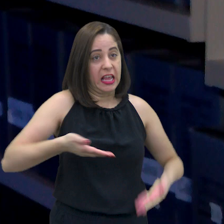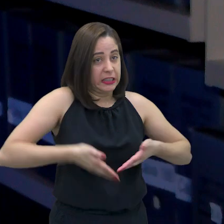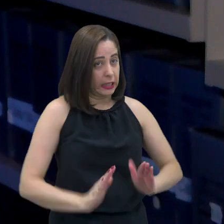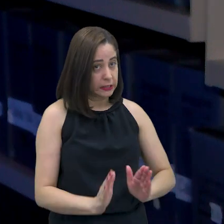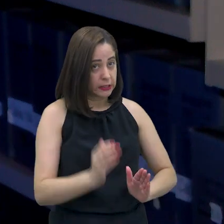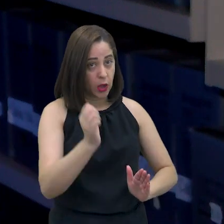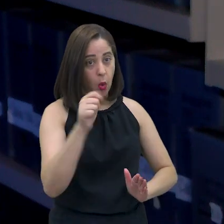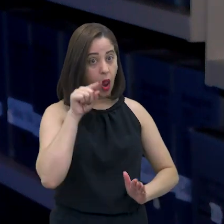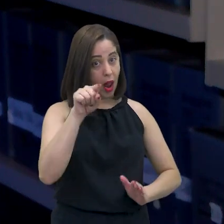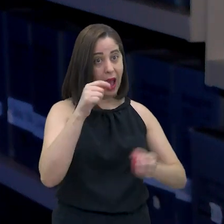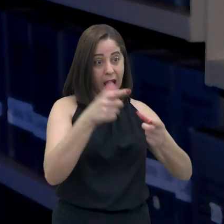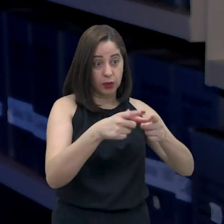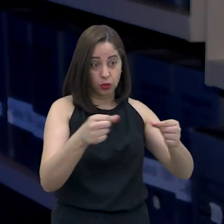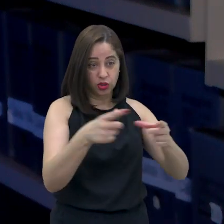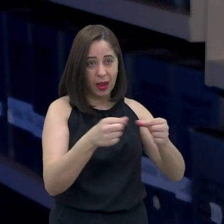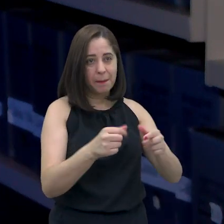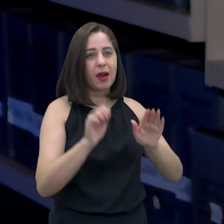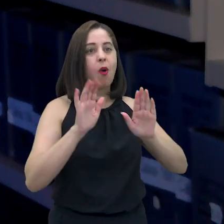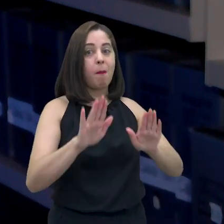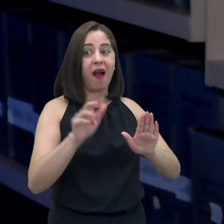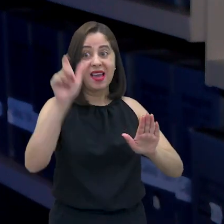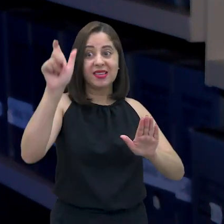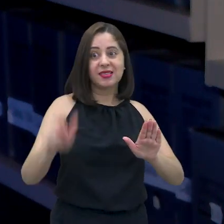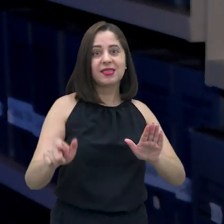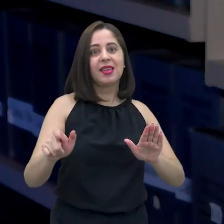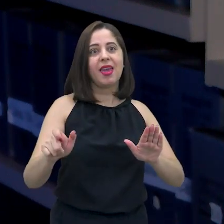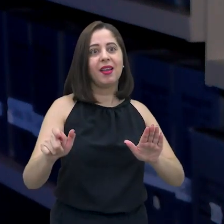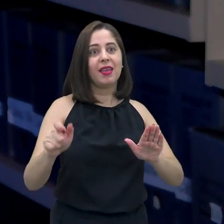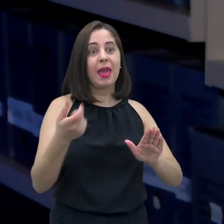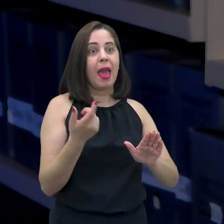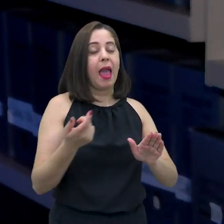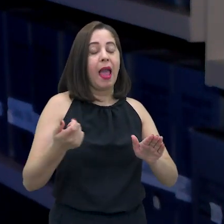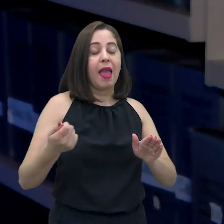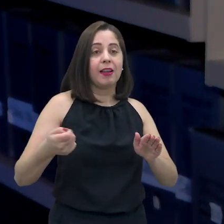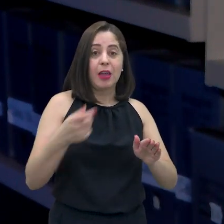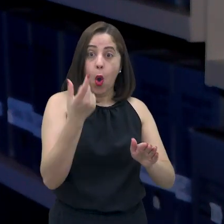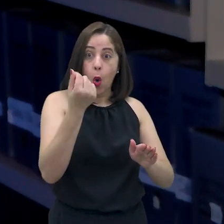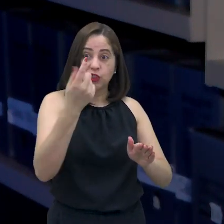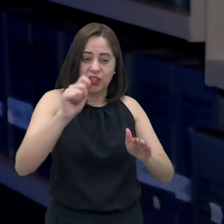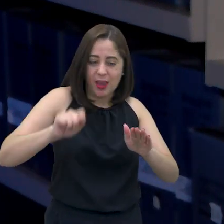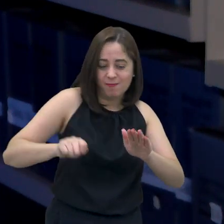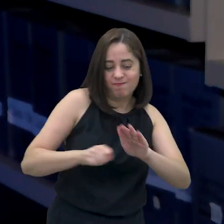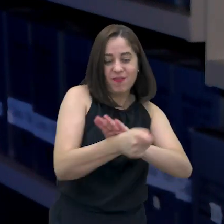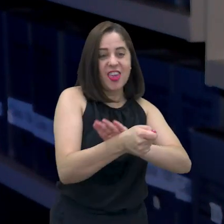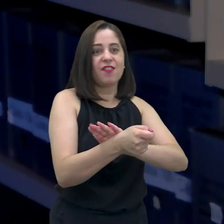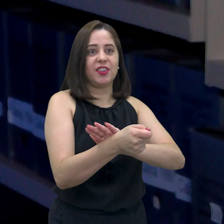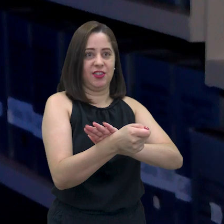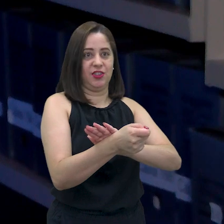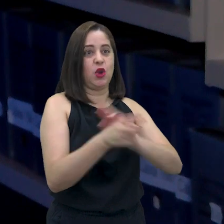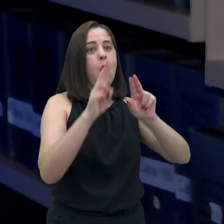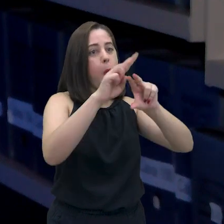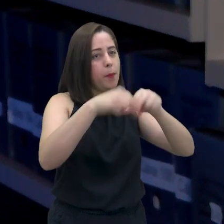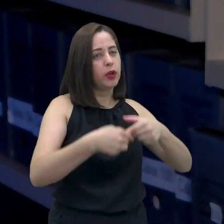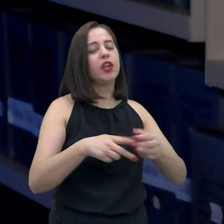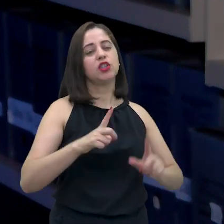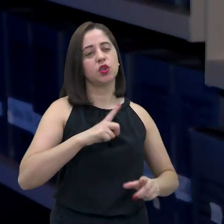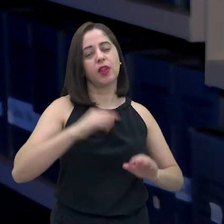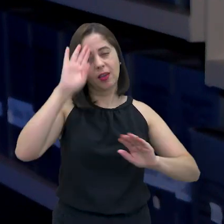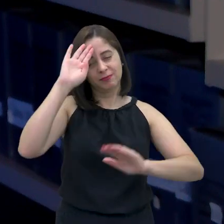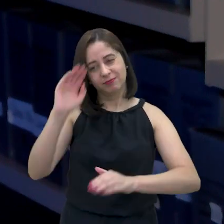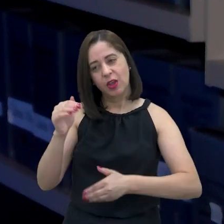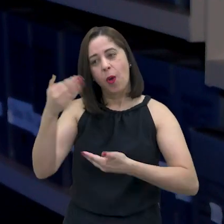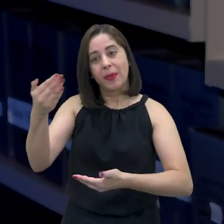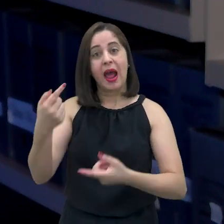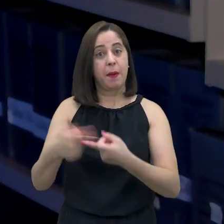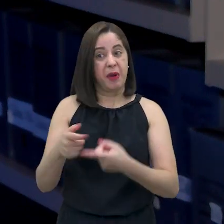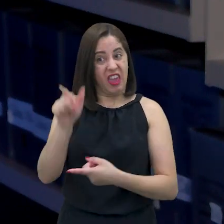nacionalidade brasileira ele foi uma pessoa que deu início a esses investimentos né então ele é acreditado ele é relembrado por conta disso por ter